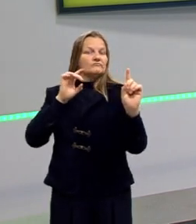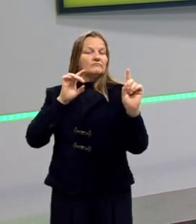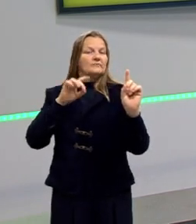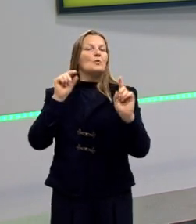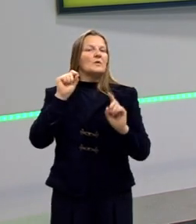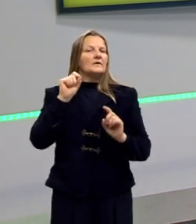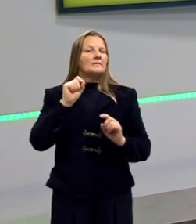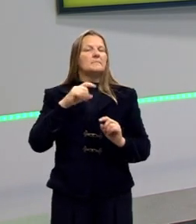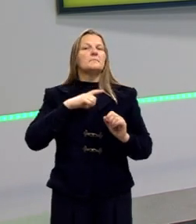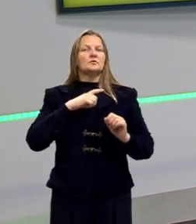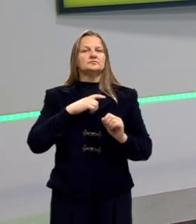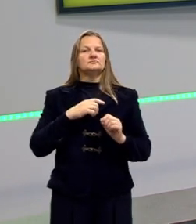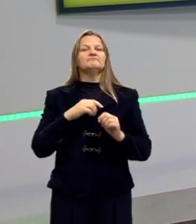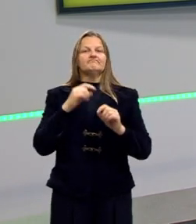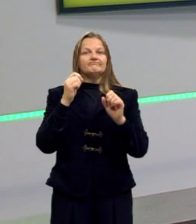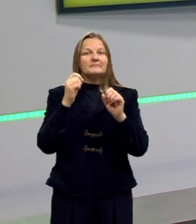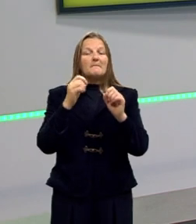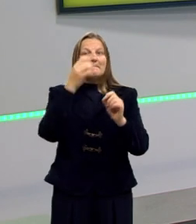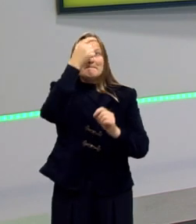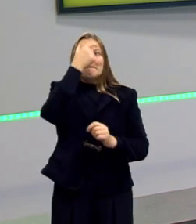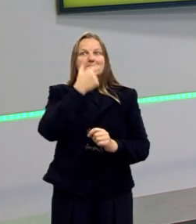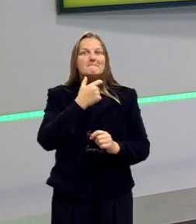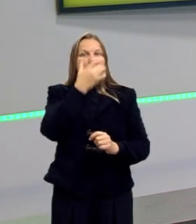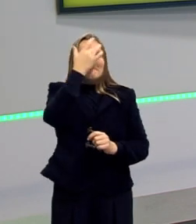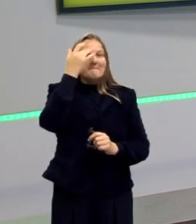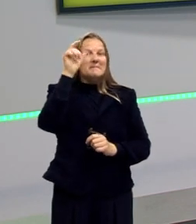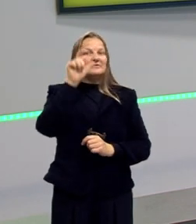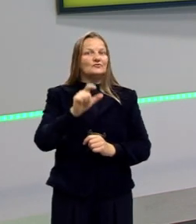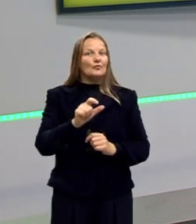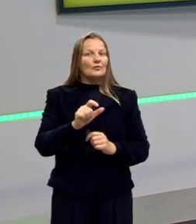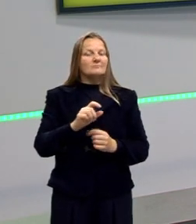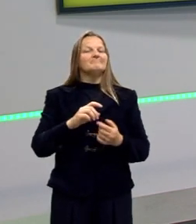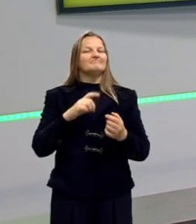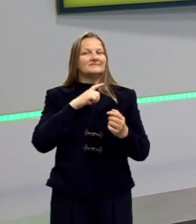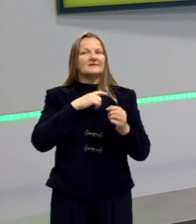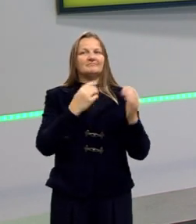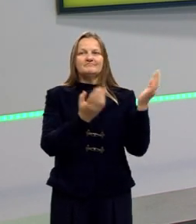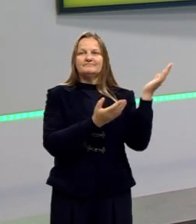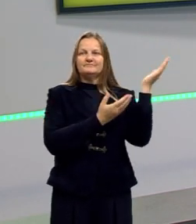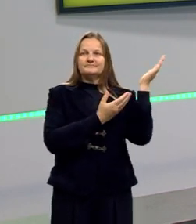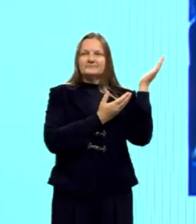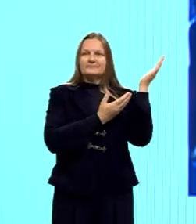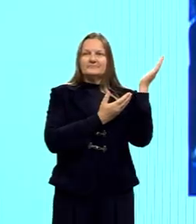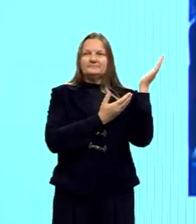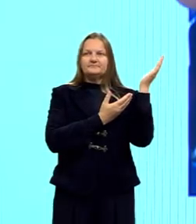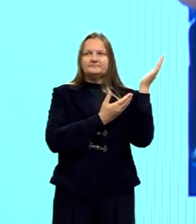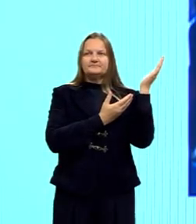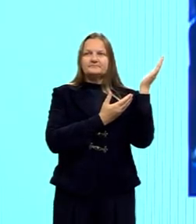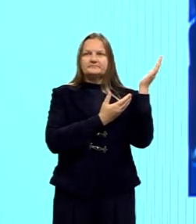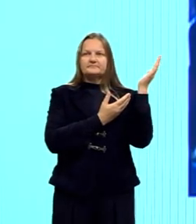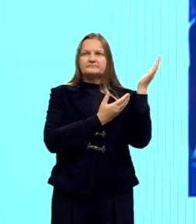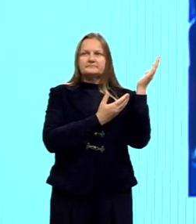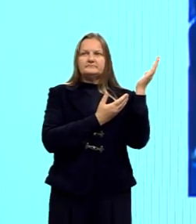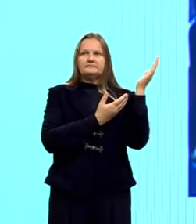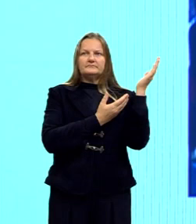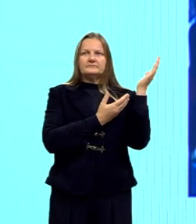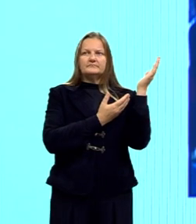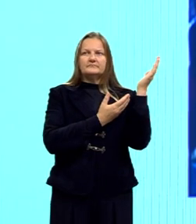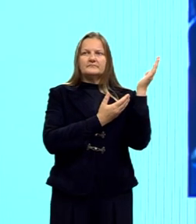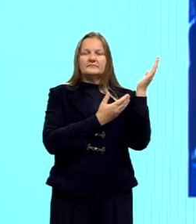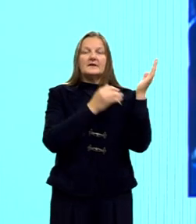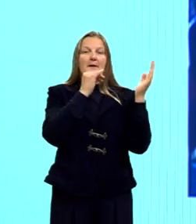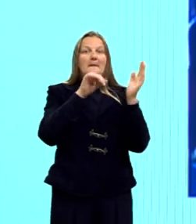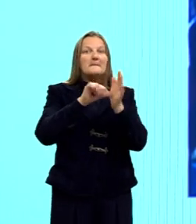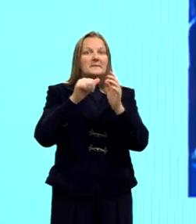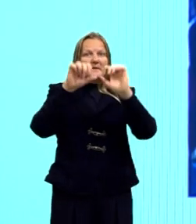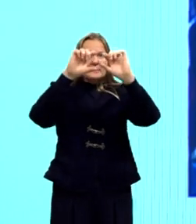pode passar produtos mas não pode passar pessoas né então eu trago algumas imagens aqui primeira imagem né O